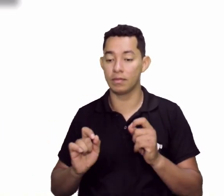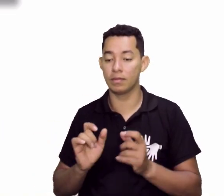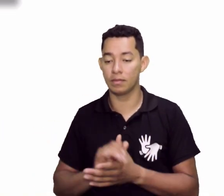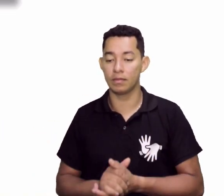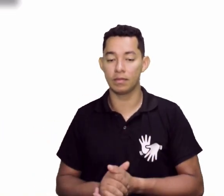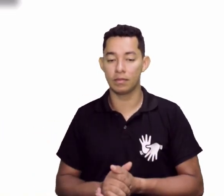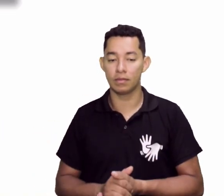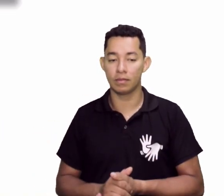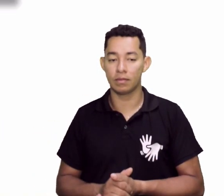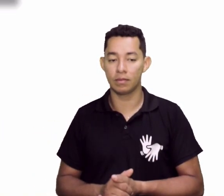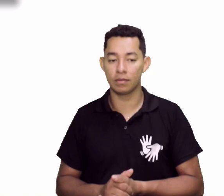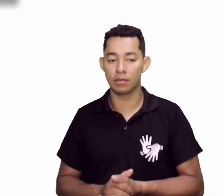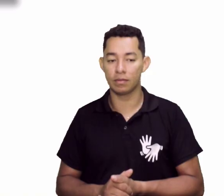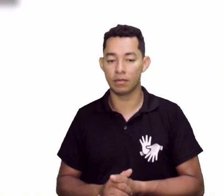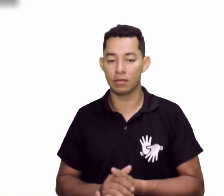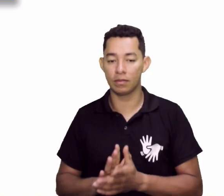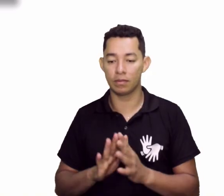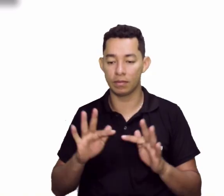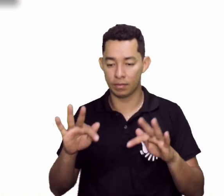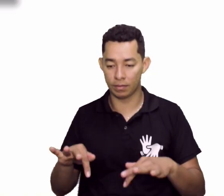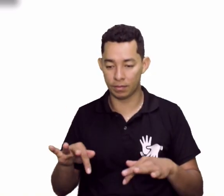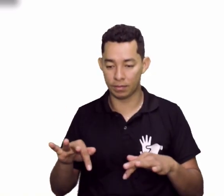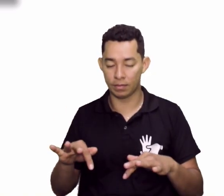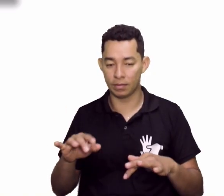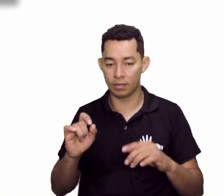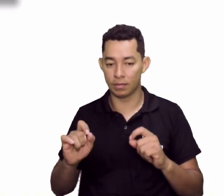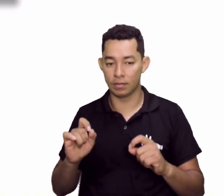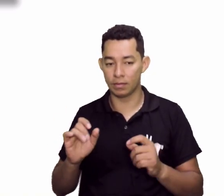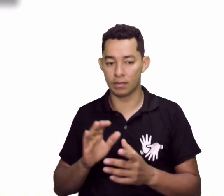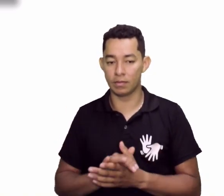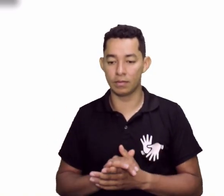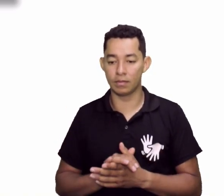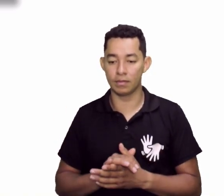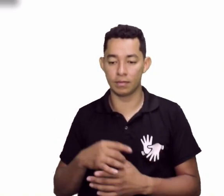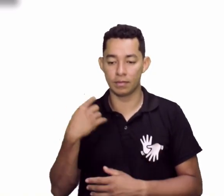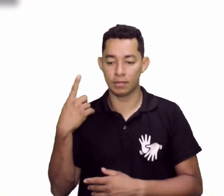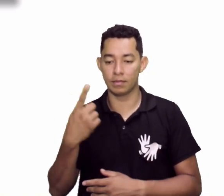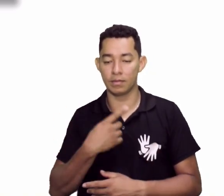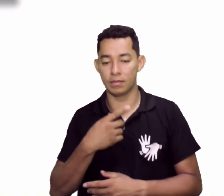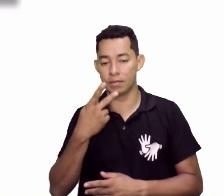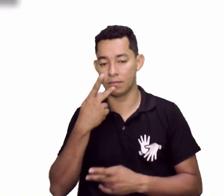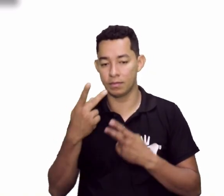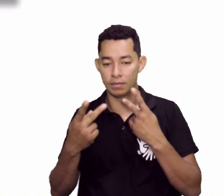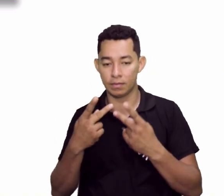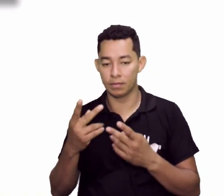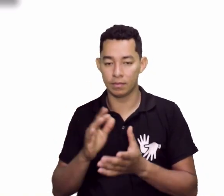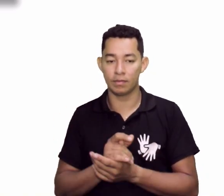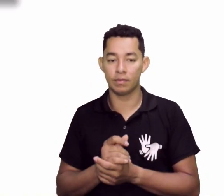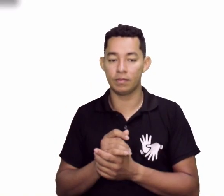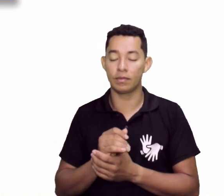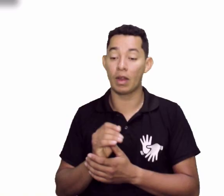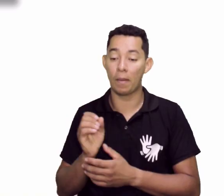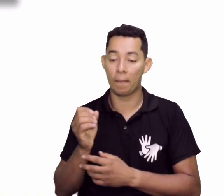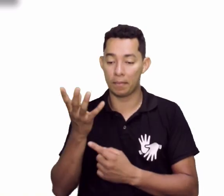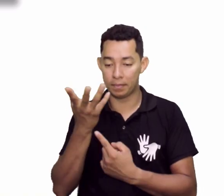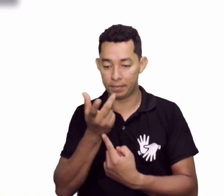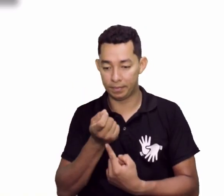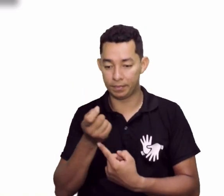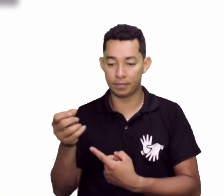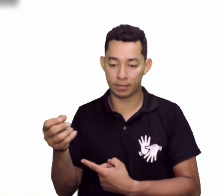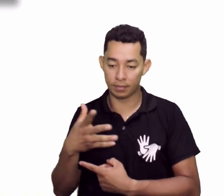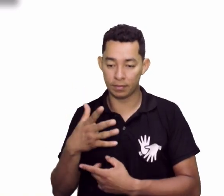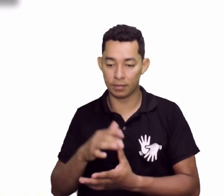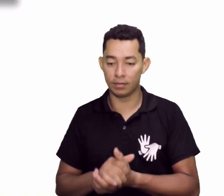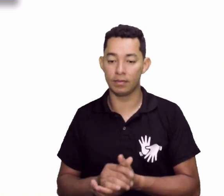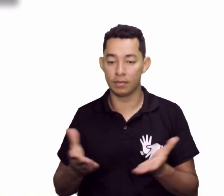é finalzinho do que eu queria falar sobre arte contemporânea, né? Então a gente vai falar, já que as